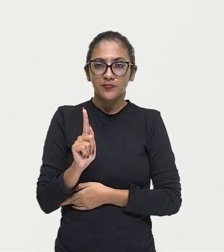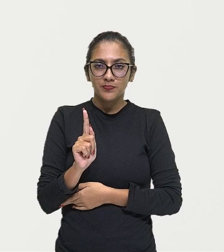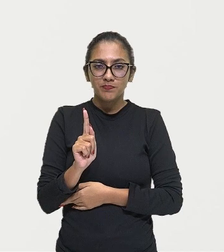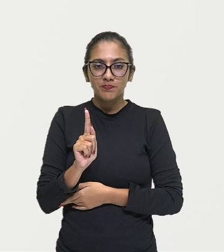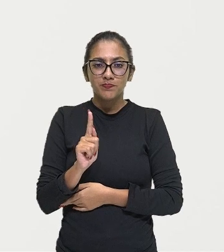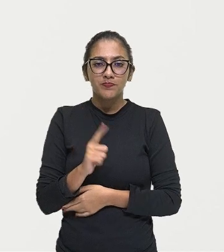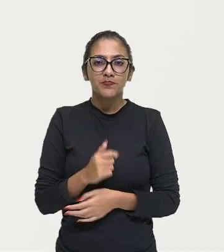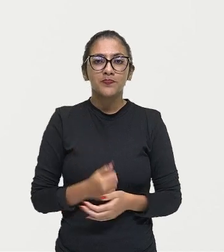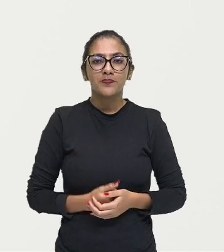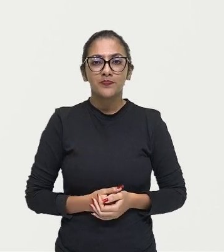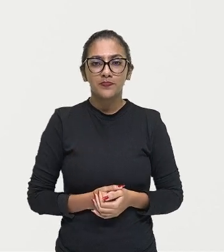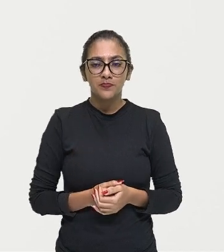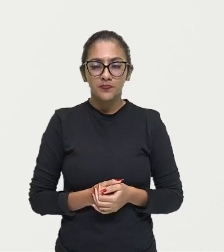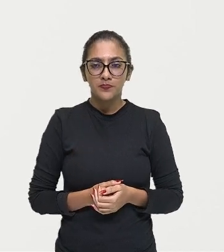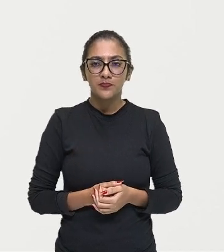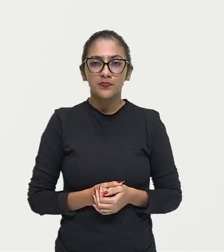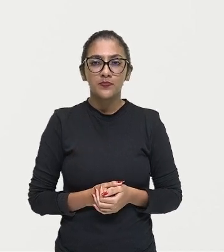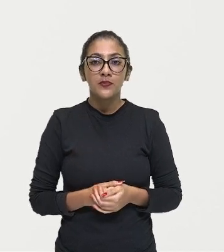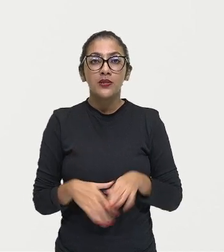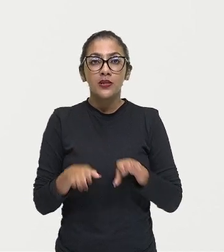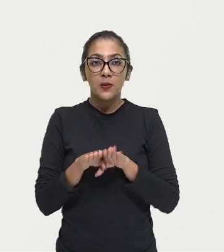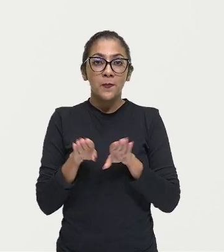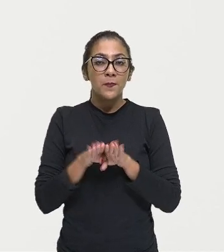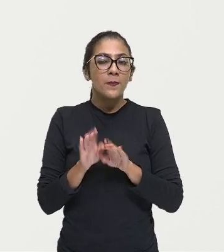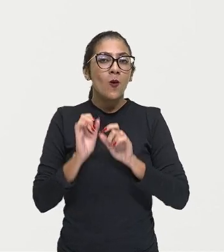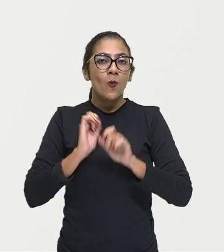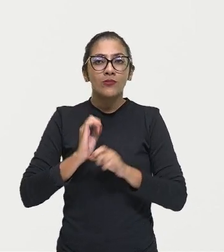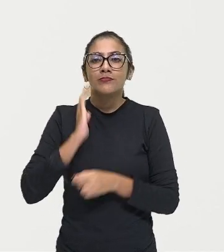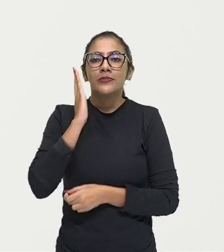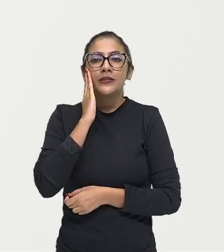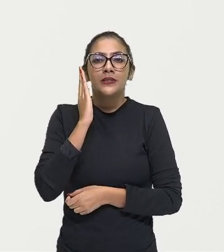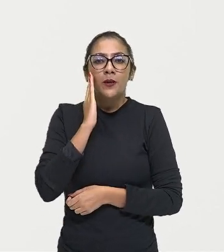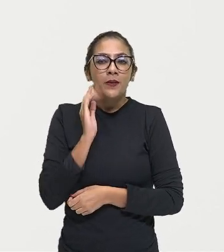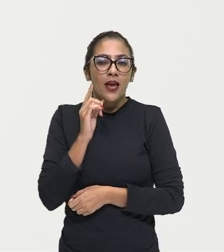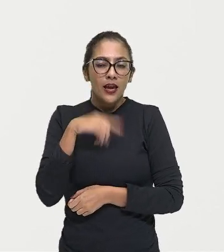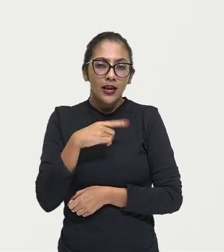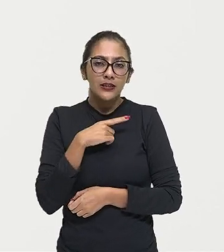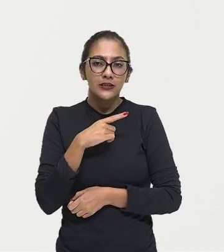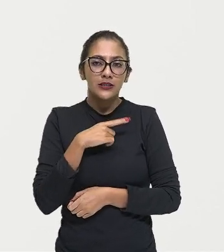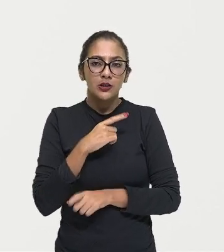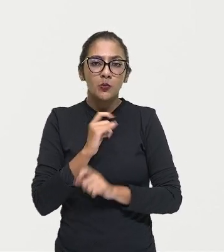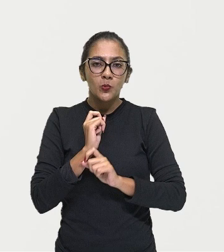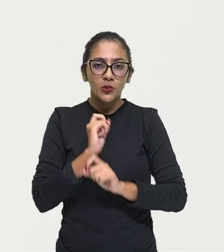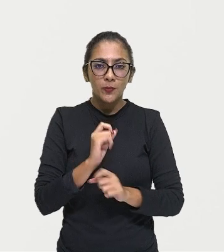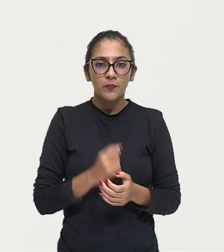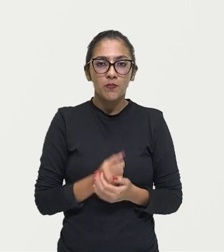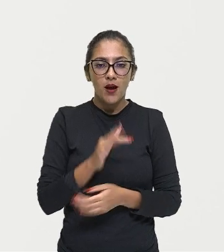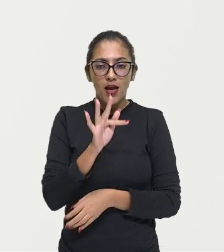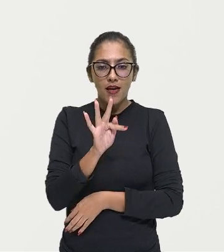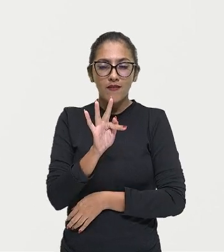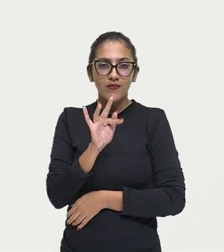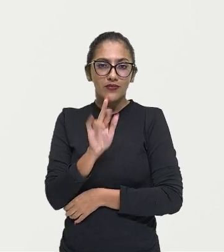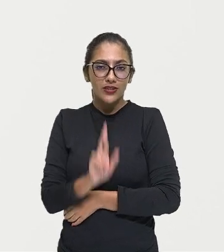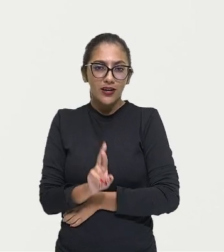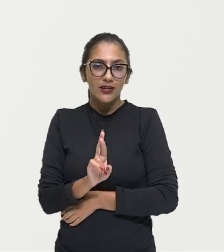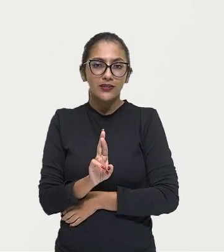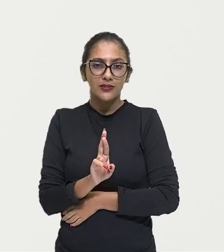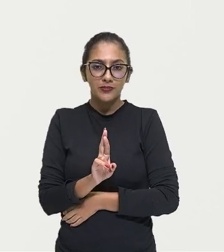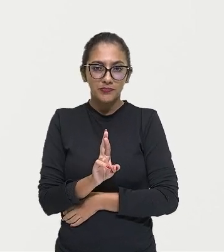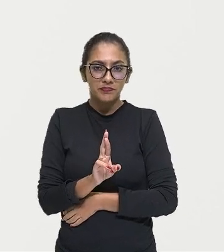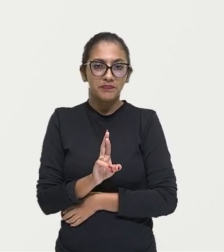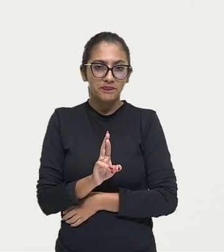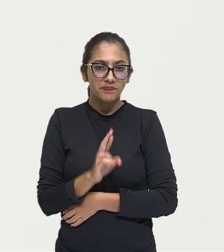2 quilogramas, sabendo que sobre ele atua uma força resultante.